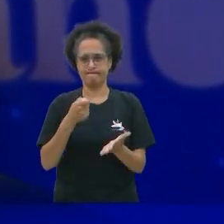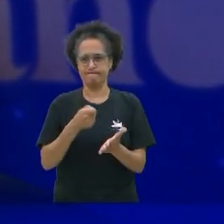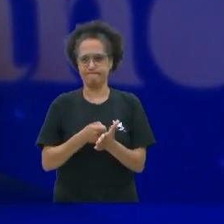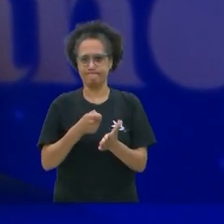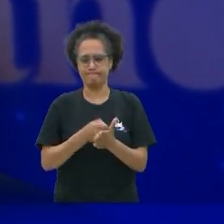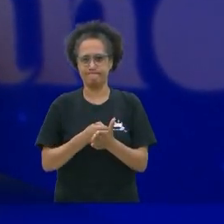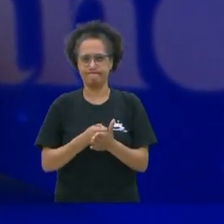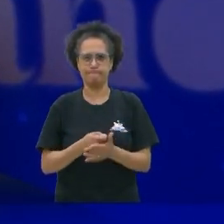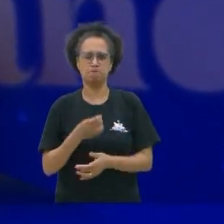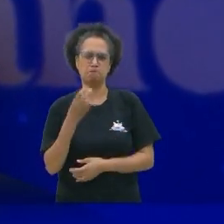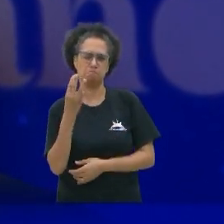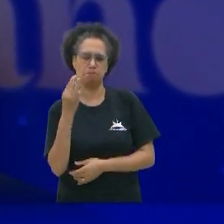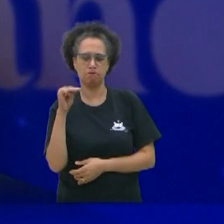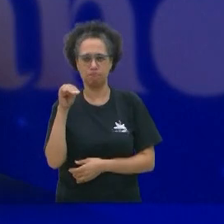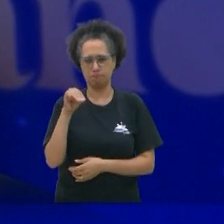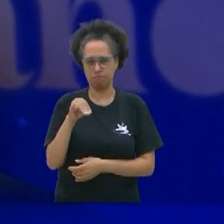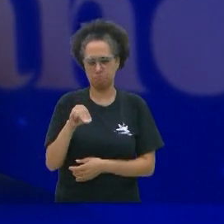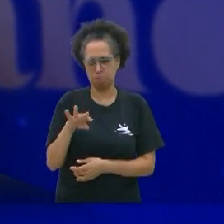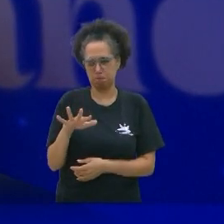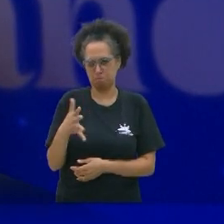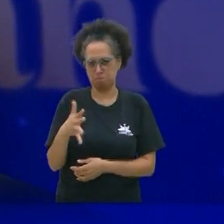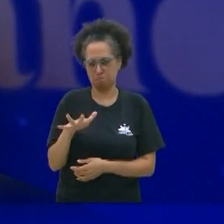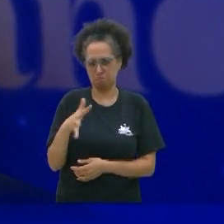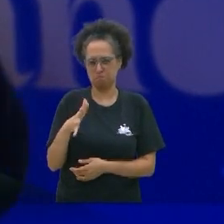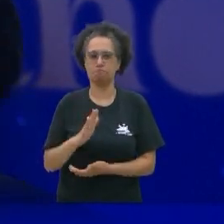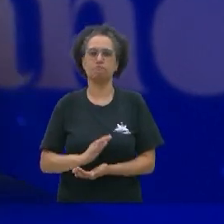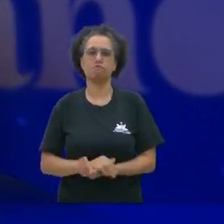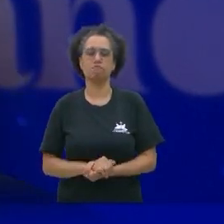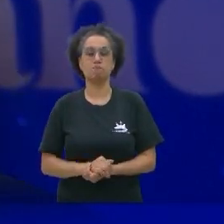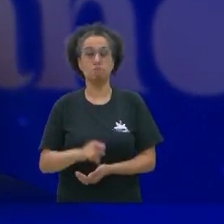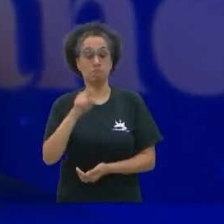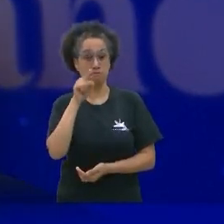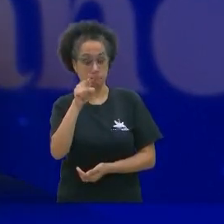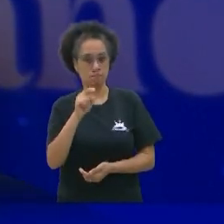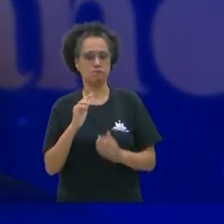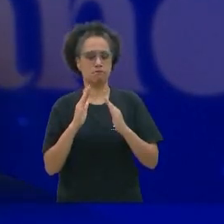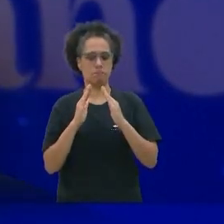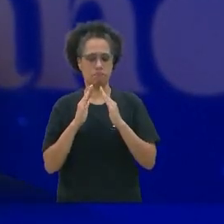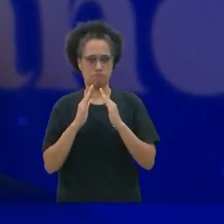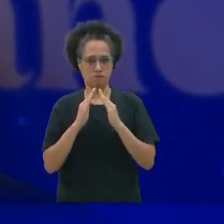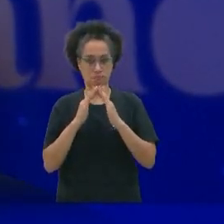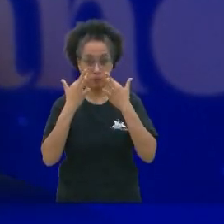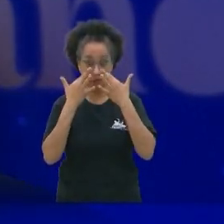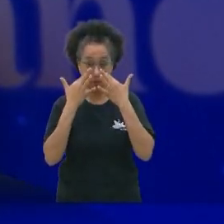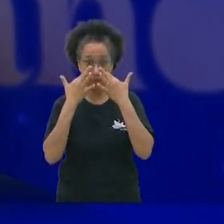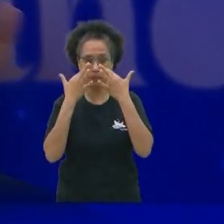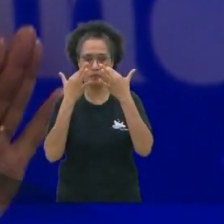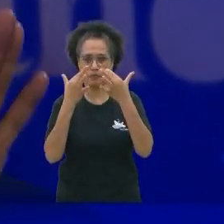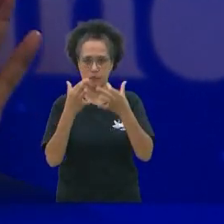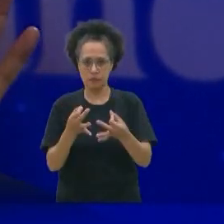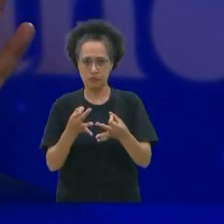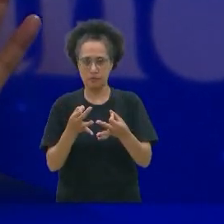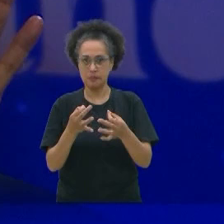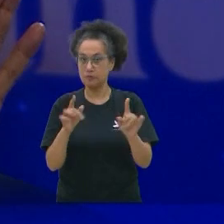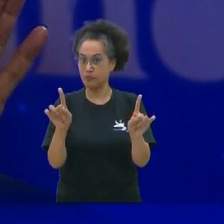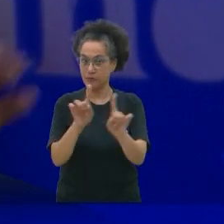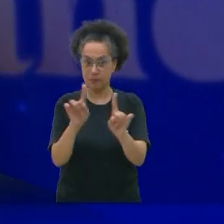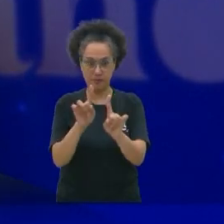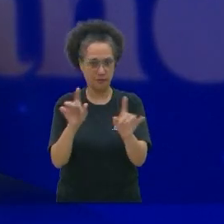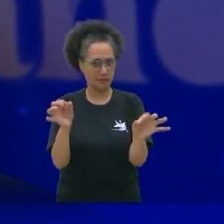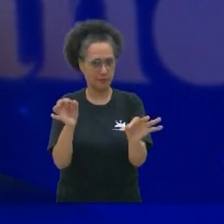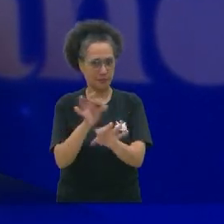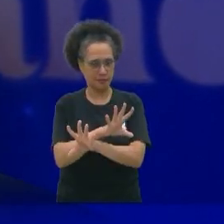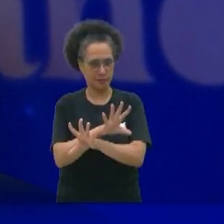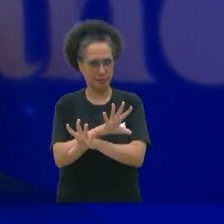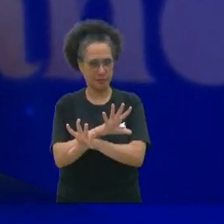ali uns 3 minutos e meio, mais ou menos. Então você que está em casa, preste atenção, não acabou a noite de louvor.